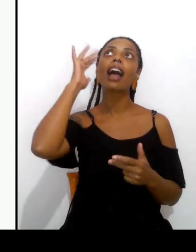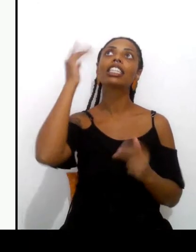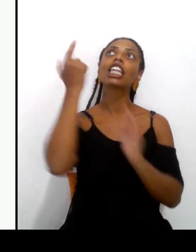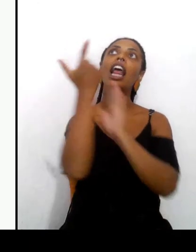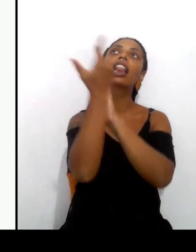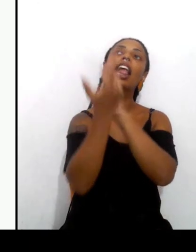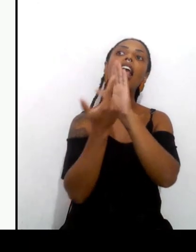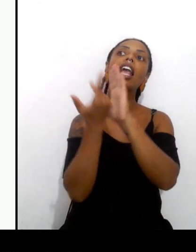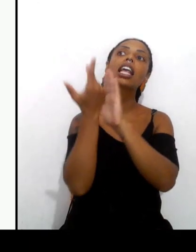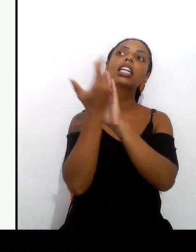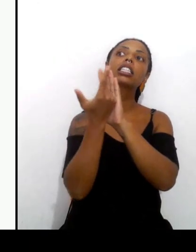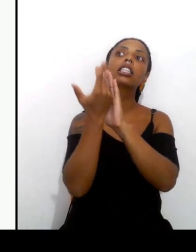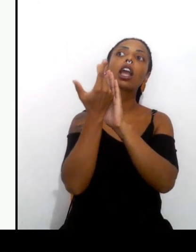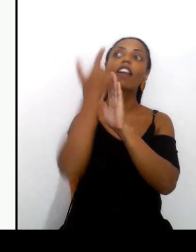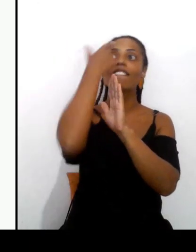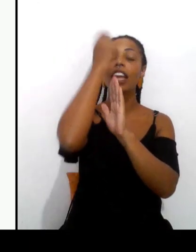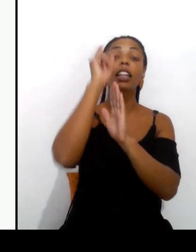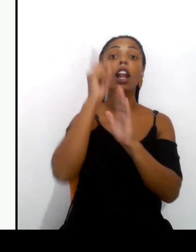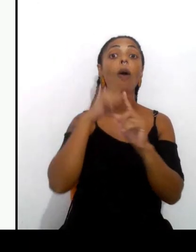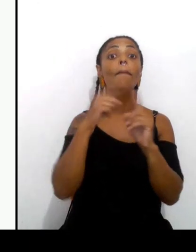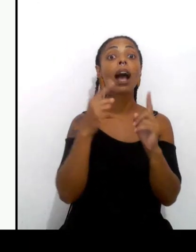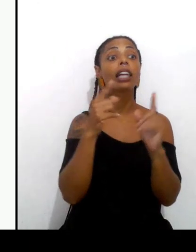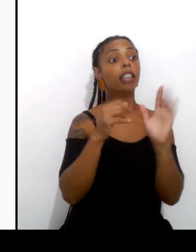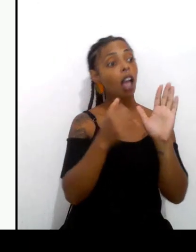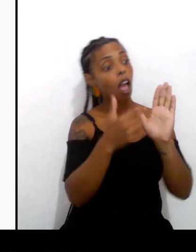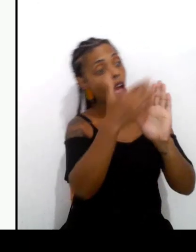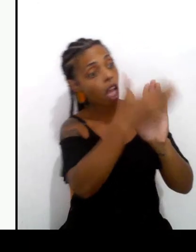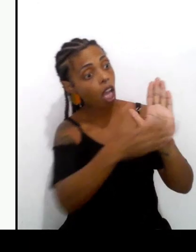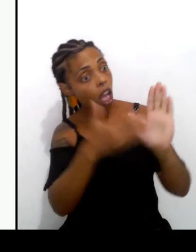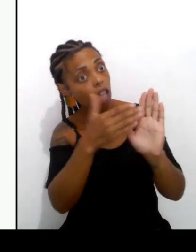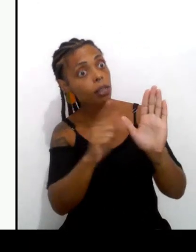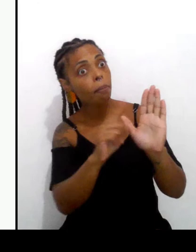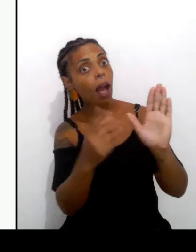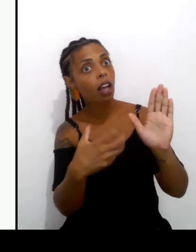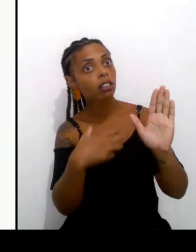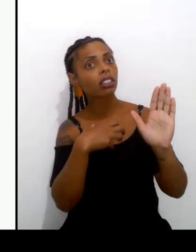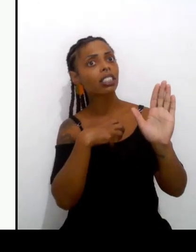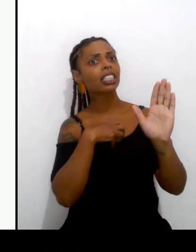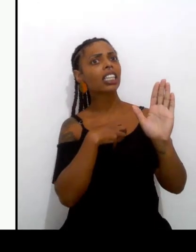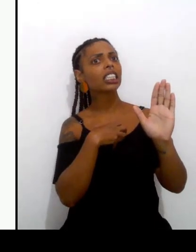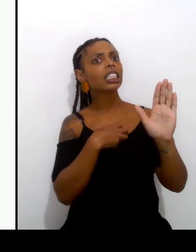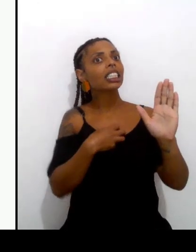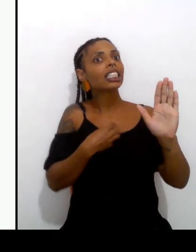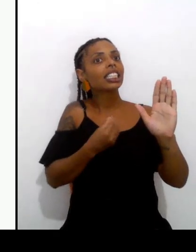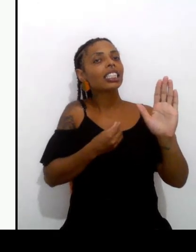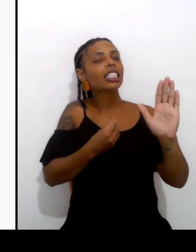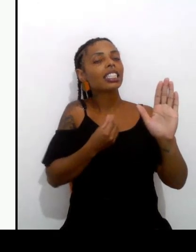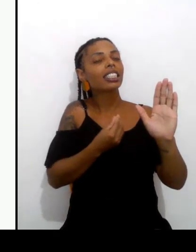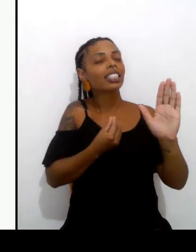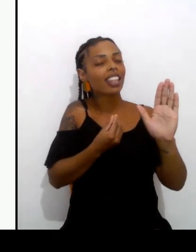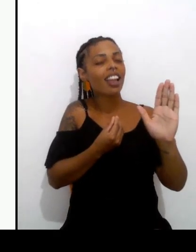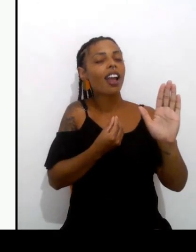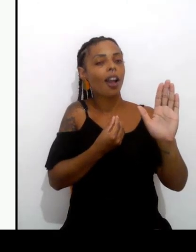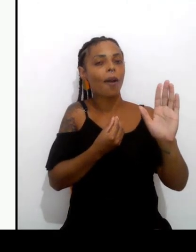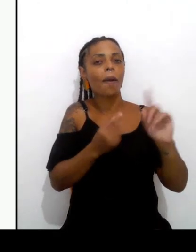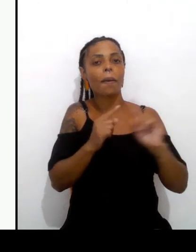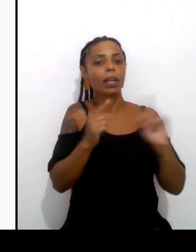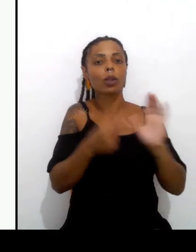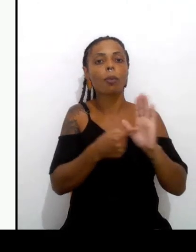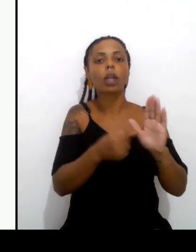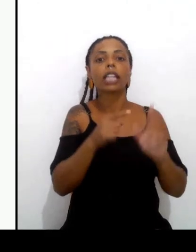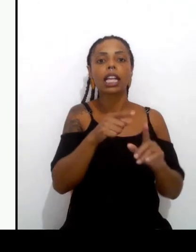mostra a sensação da figura sem a representação figurativa esse movimento da figura